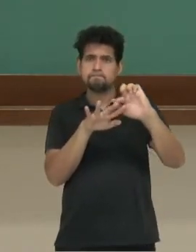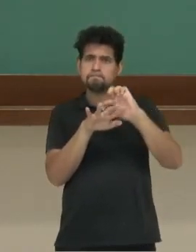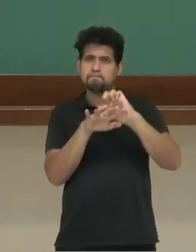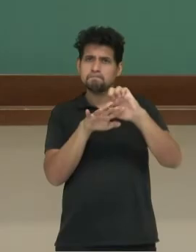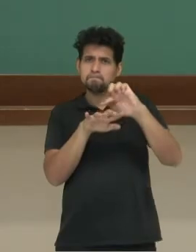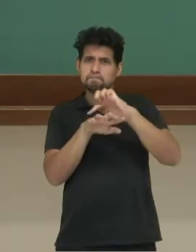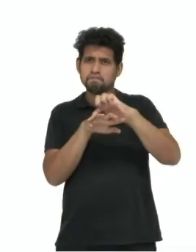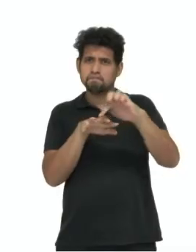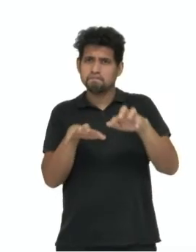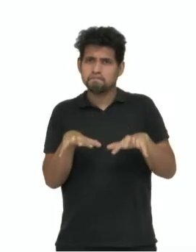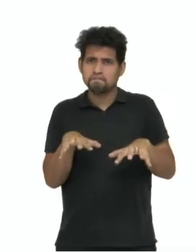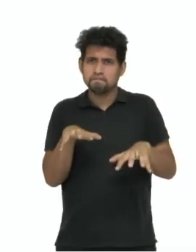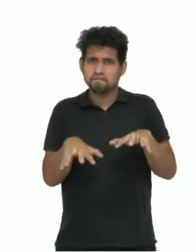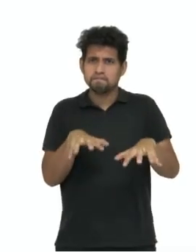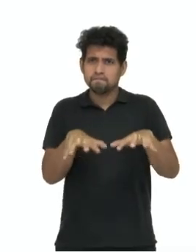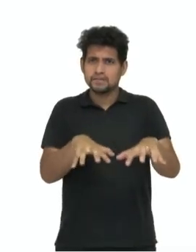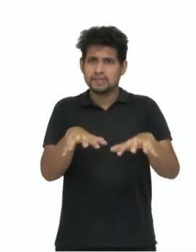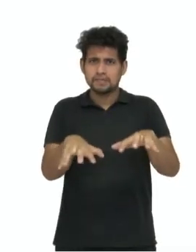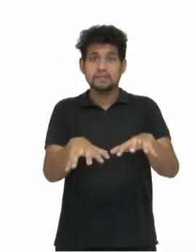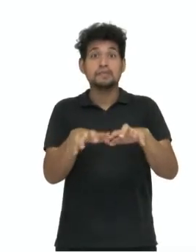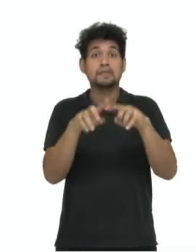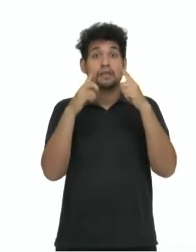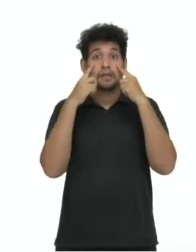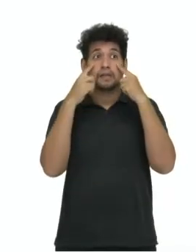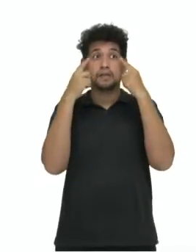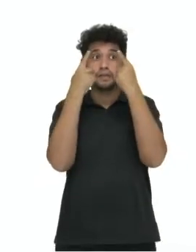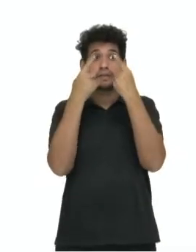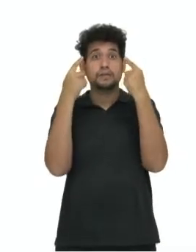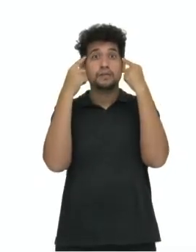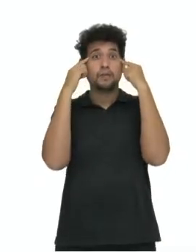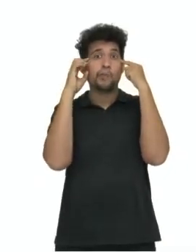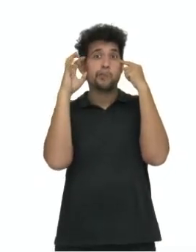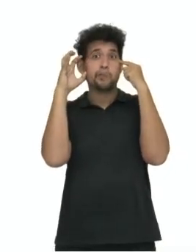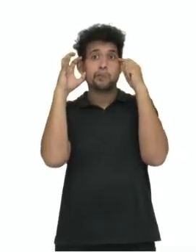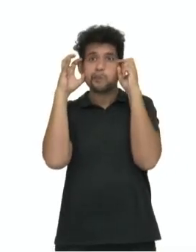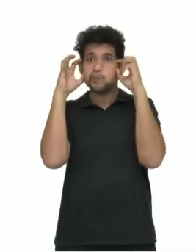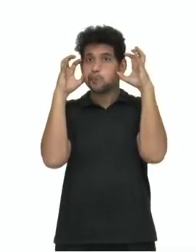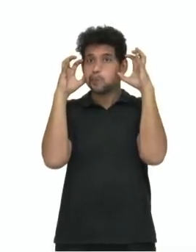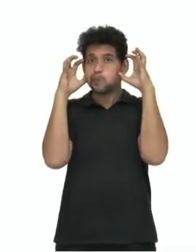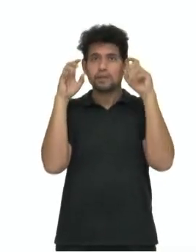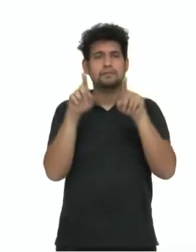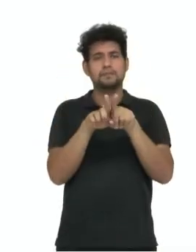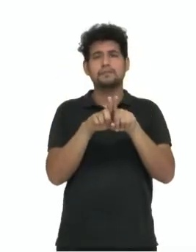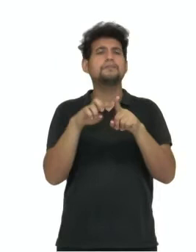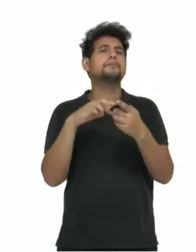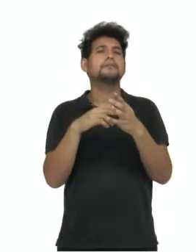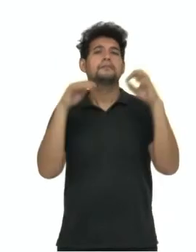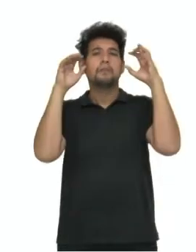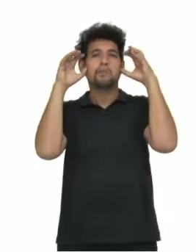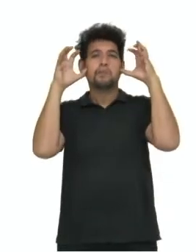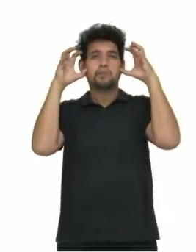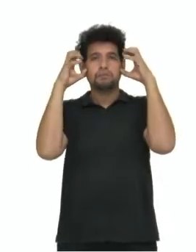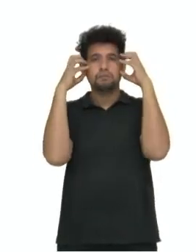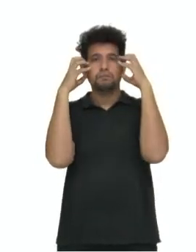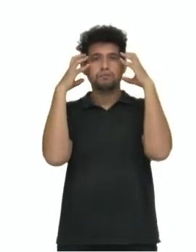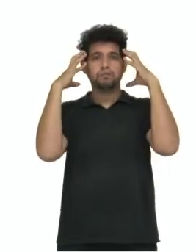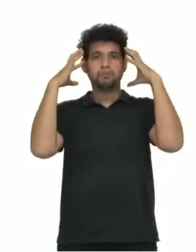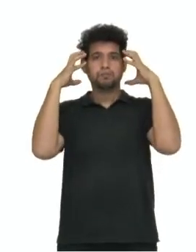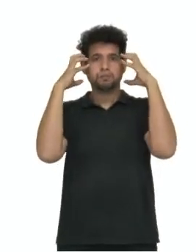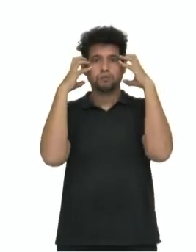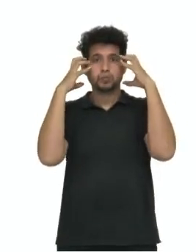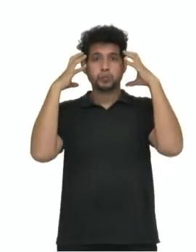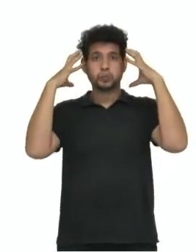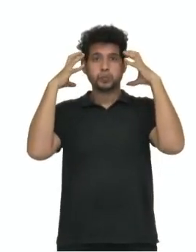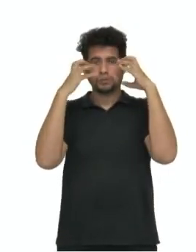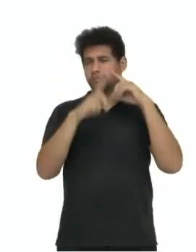rugosa. Aqui atrás dos olhos, ele tem uma parte um pouco mais inchada, né? Que são as glândulas paratóides, que a gente vai comentar mais pra